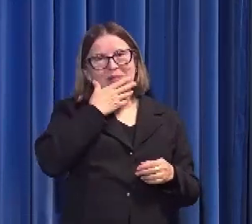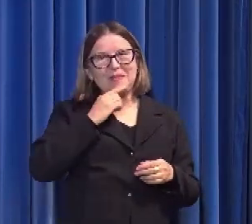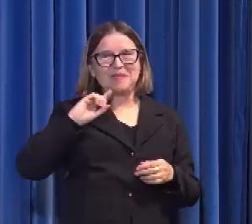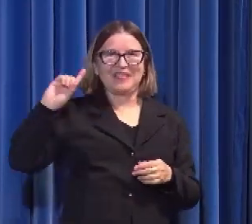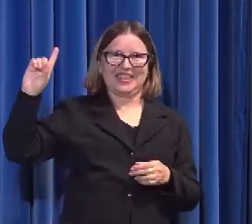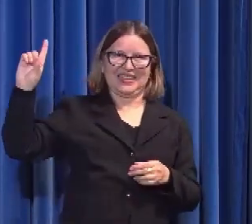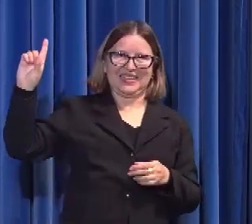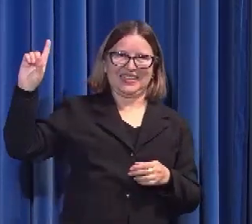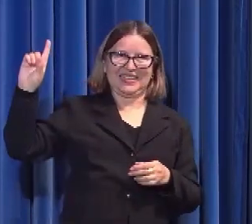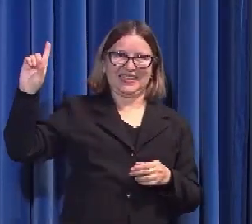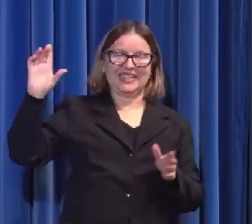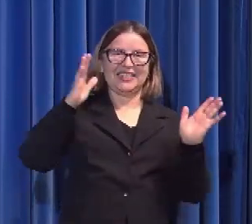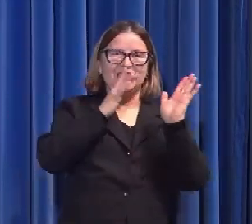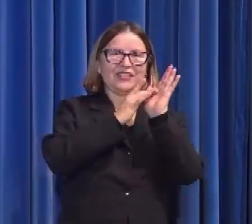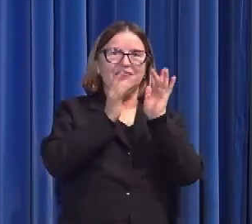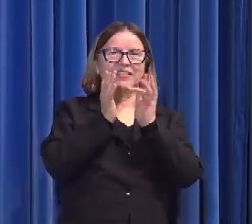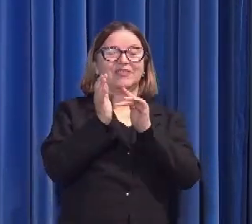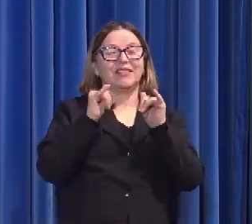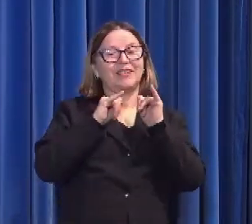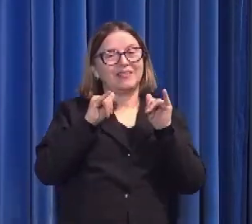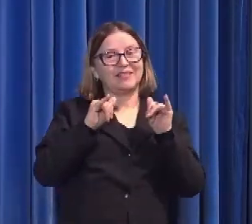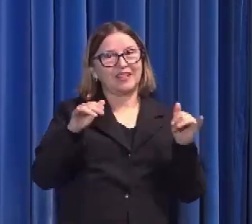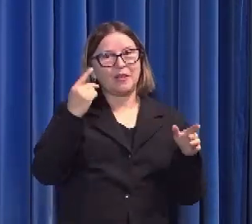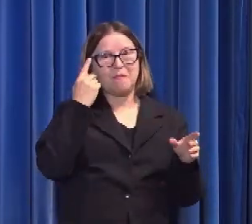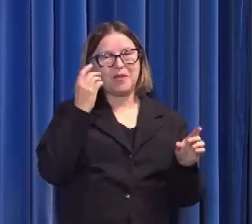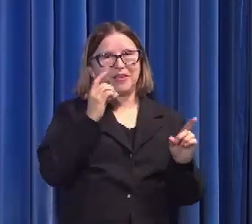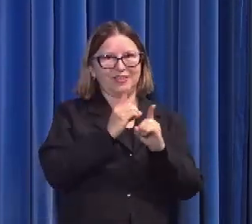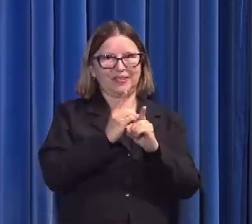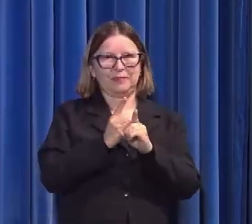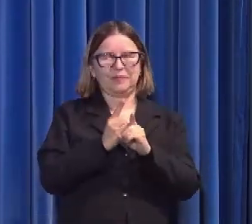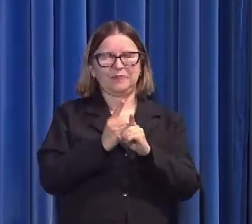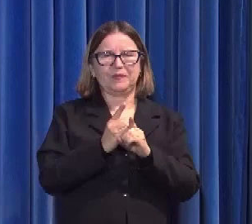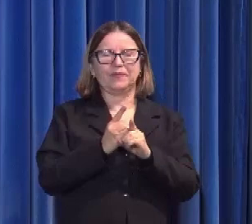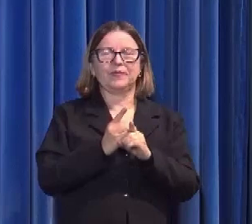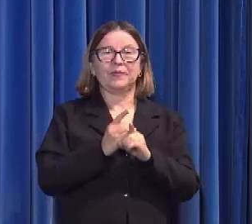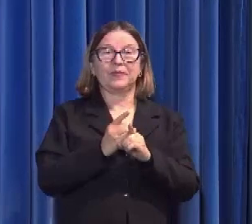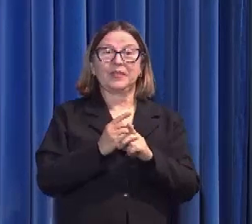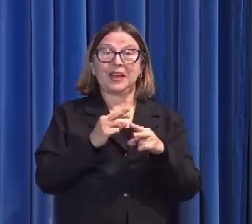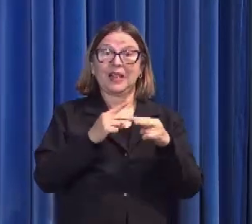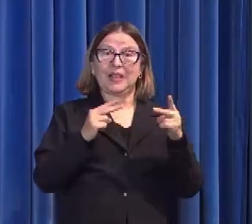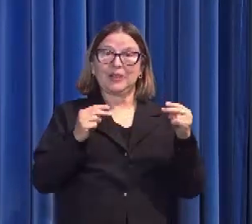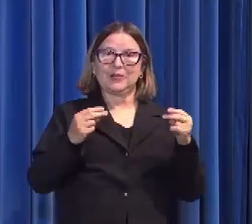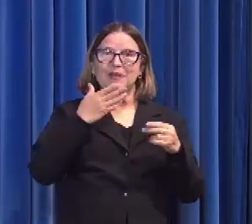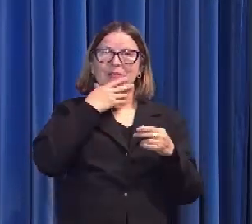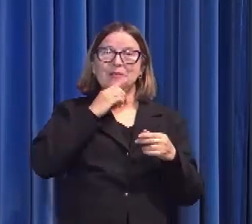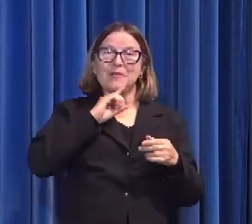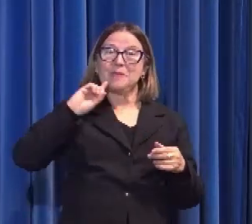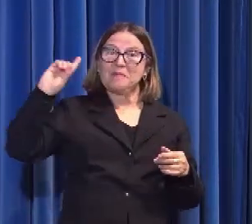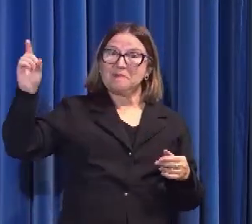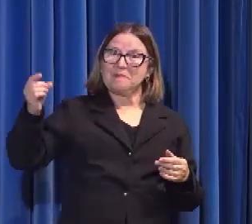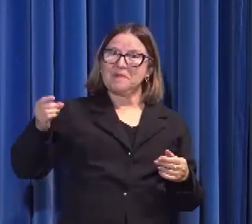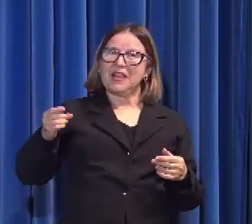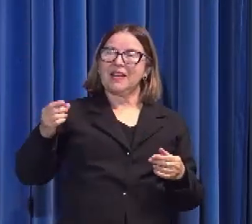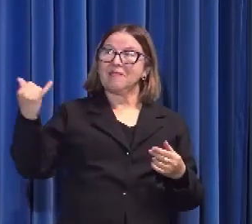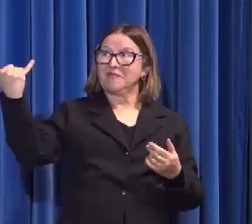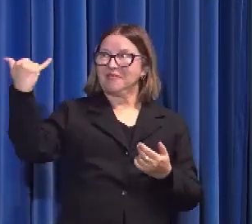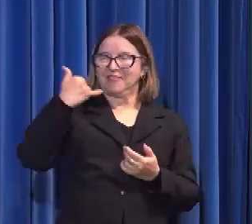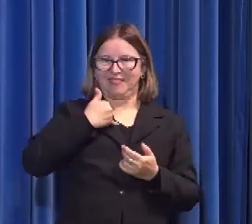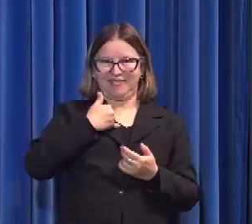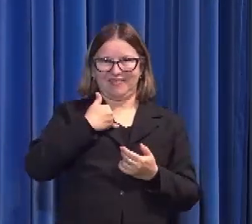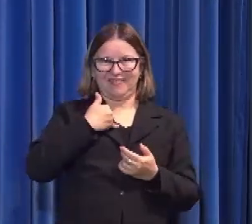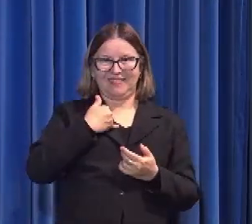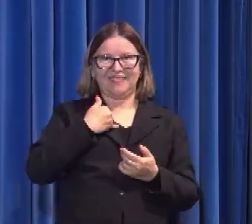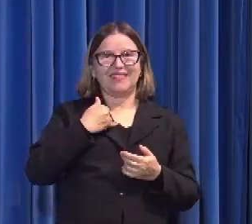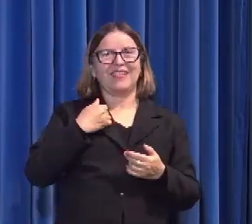e ele estava contando Olha eu o que o pai me deu eu tô passando para vocês ele estava contando a ele sobre